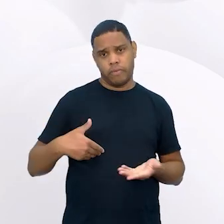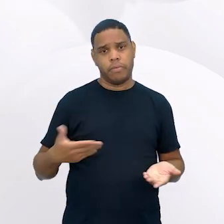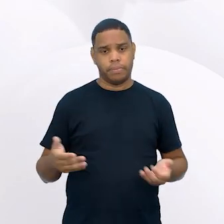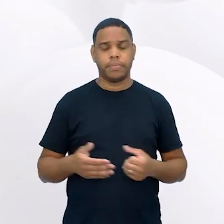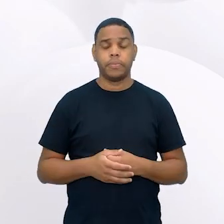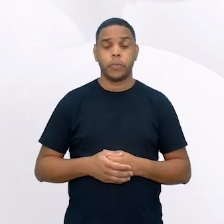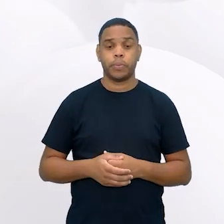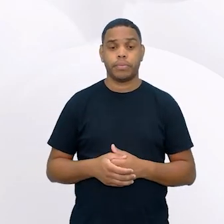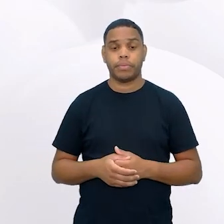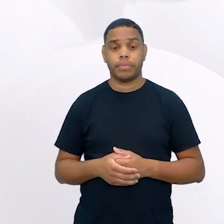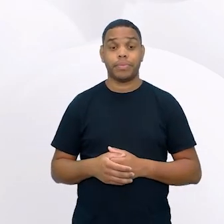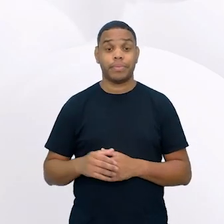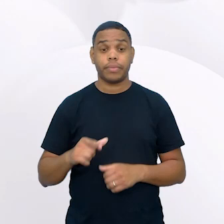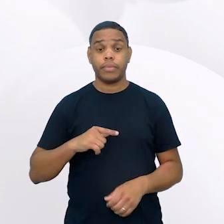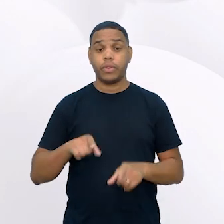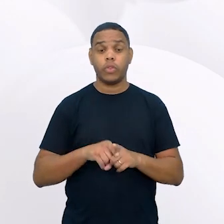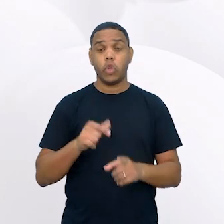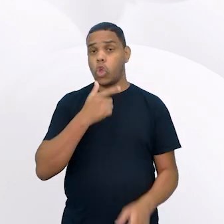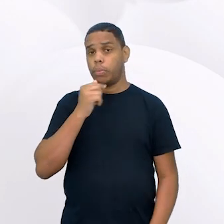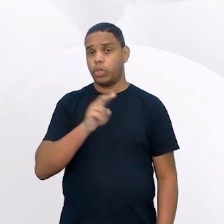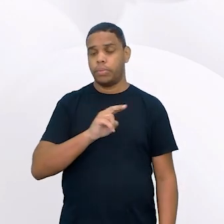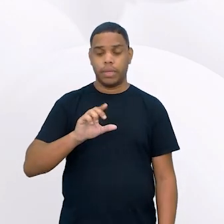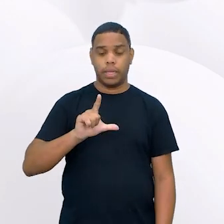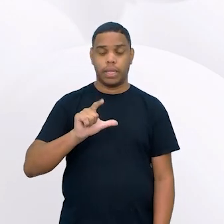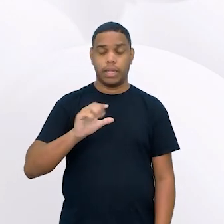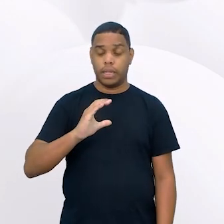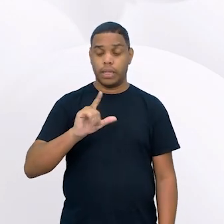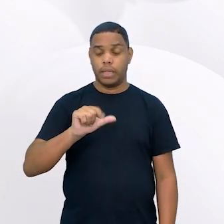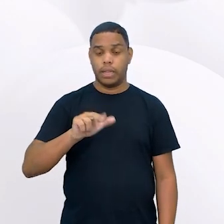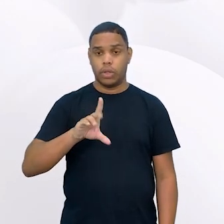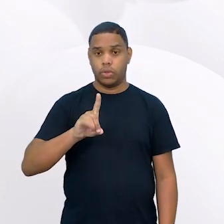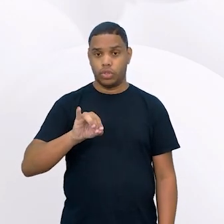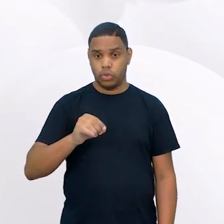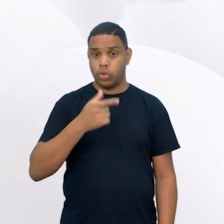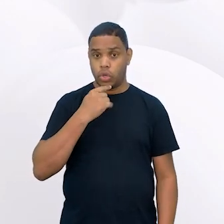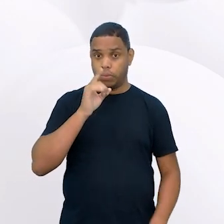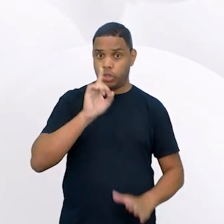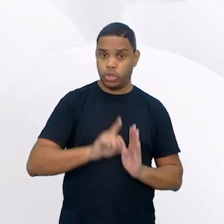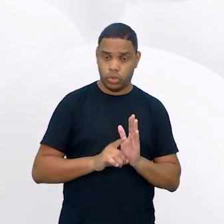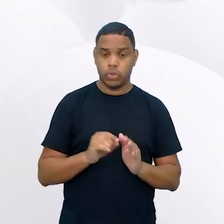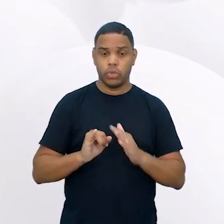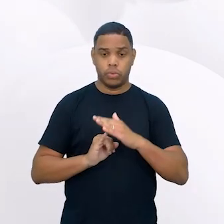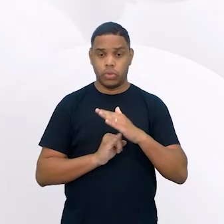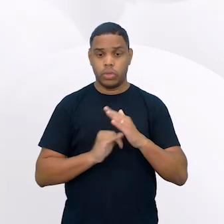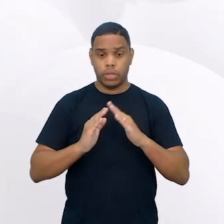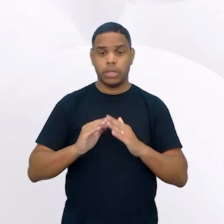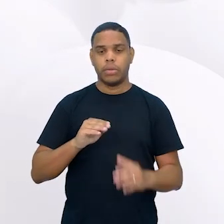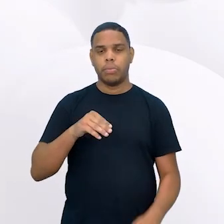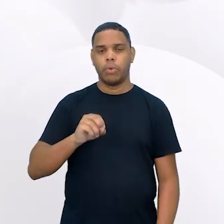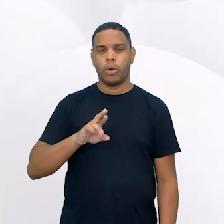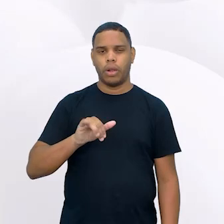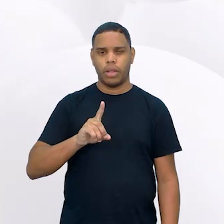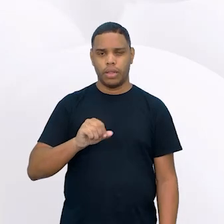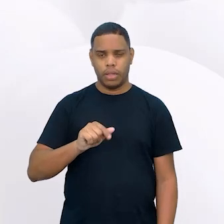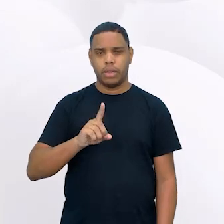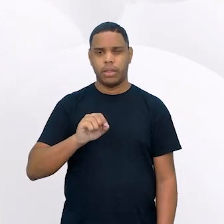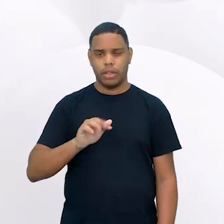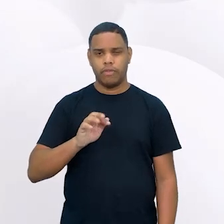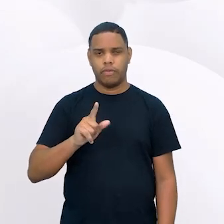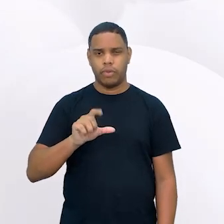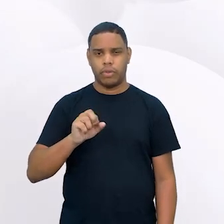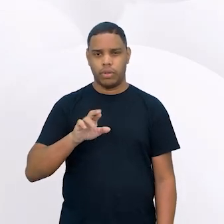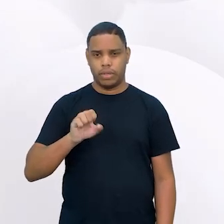nesse sentido é do Cláudio Spínola, que é um diretor de uma instituição chamada Morada na Floresta, que ele trabalha muito